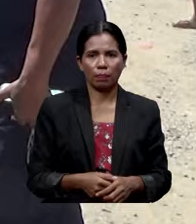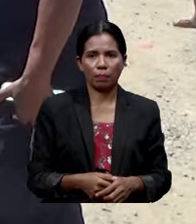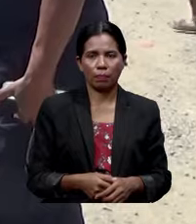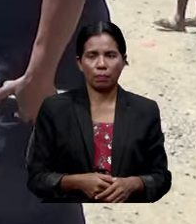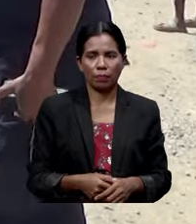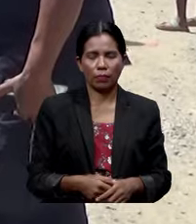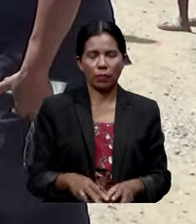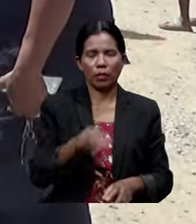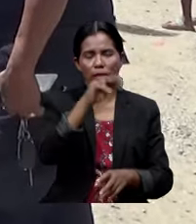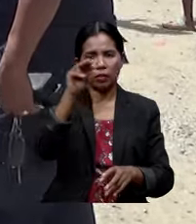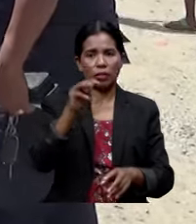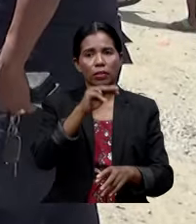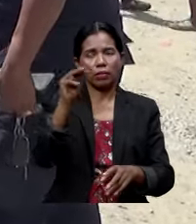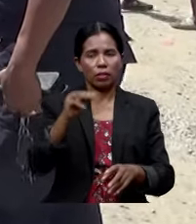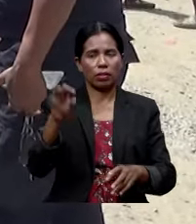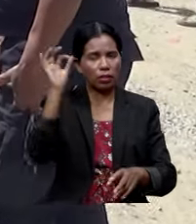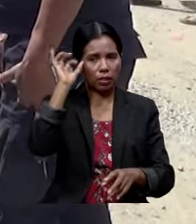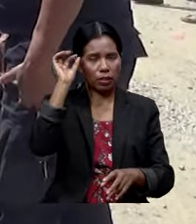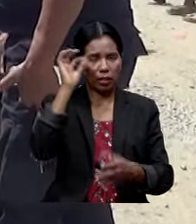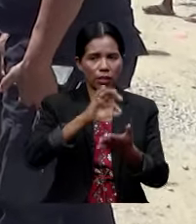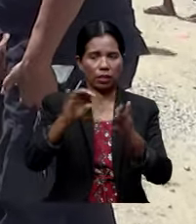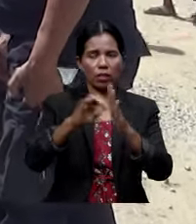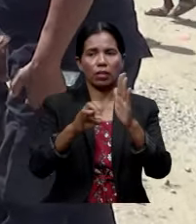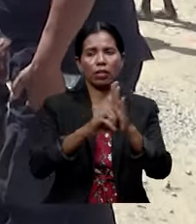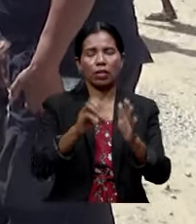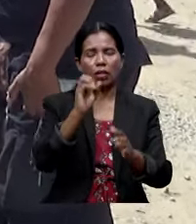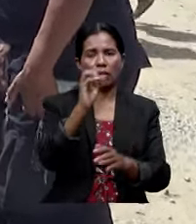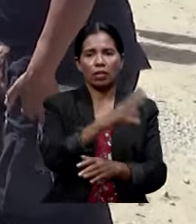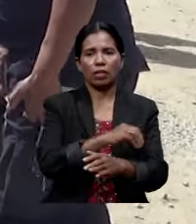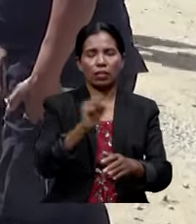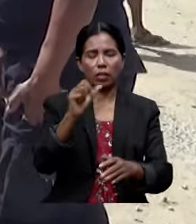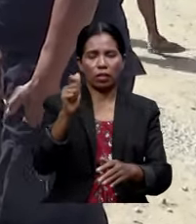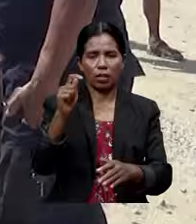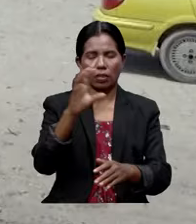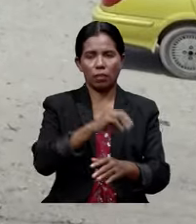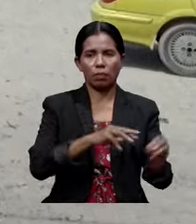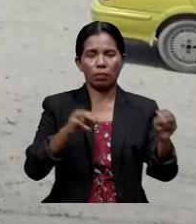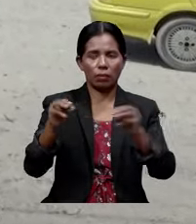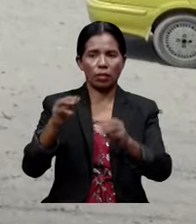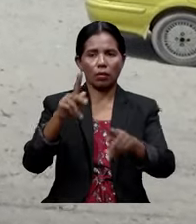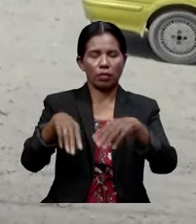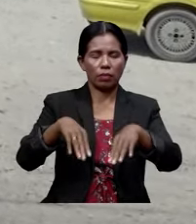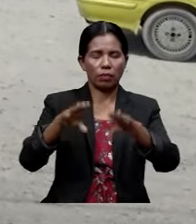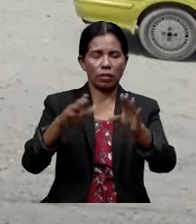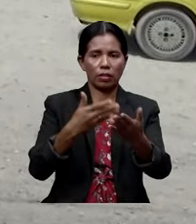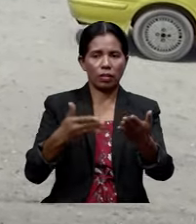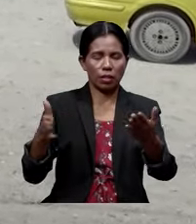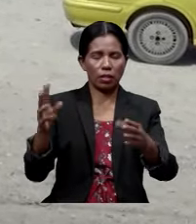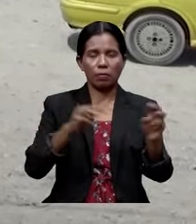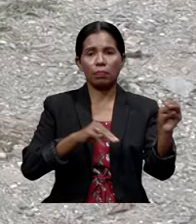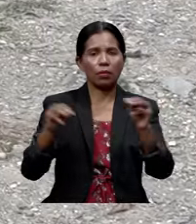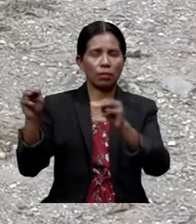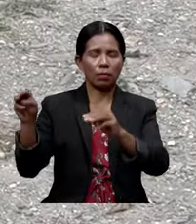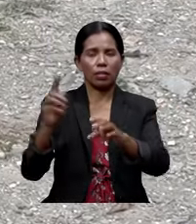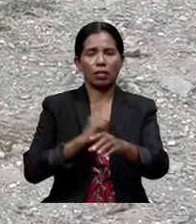Ia segunda ne secretário estado assunto toponime na organização urbana muda negociante e mercado está se todo besi kuma arat ba mercado manleu me